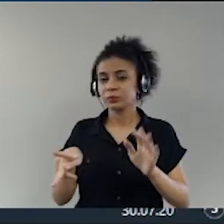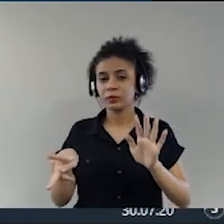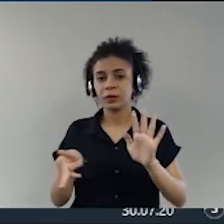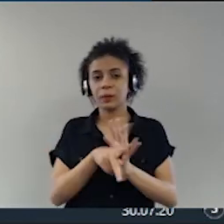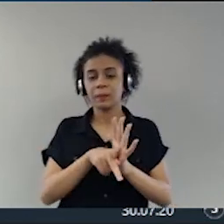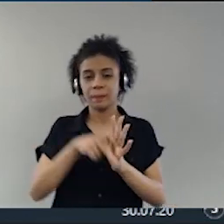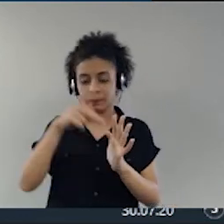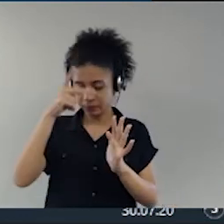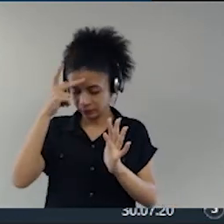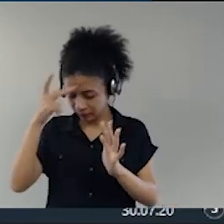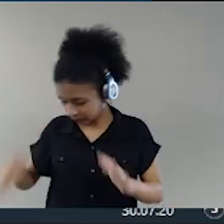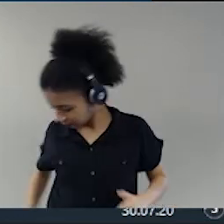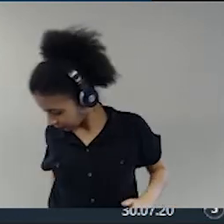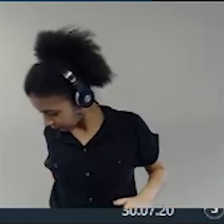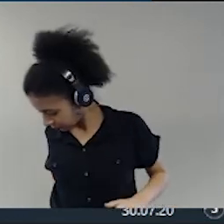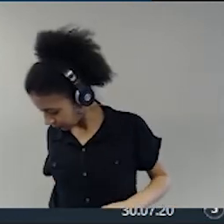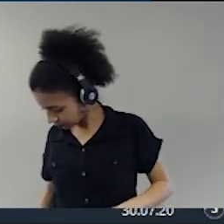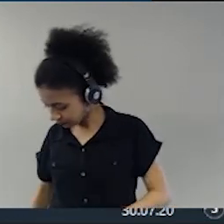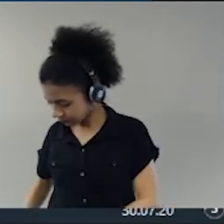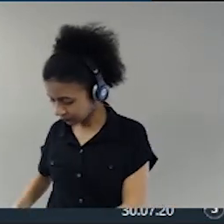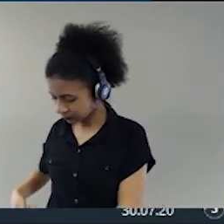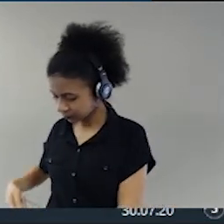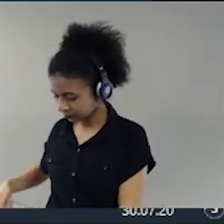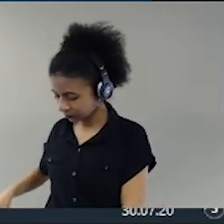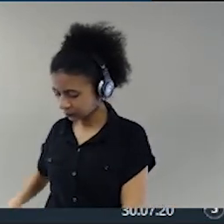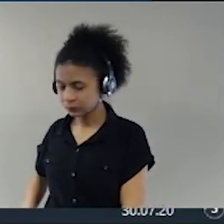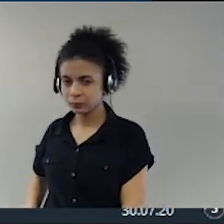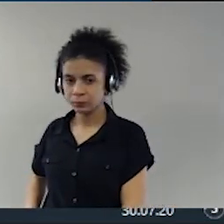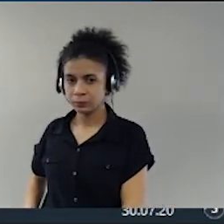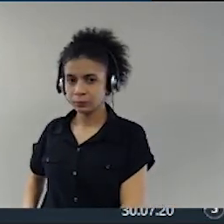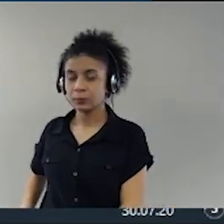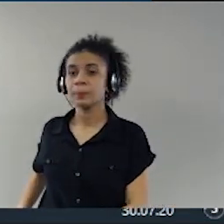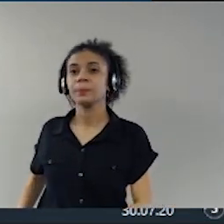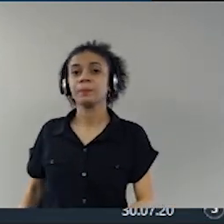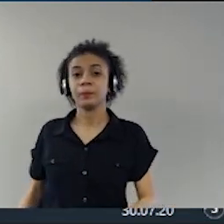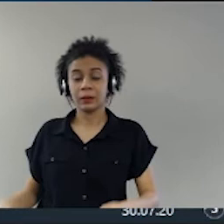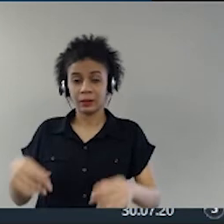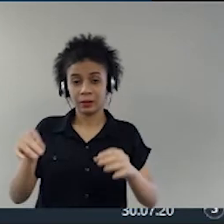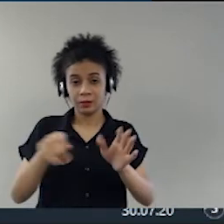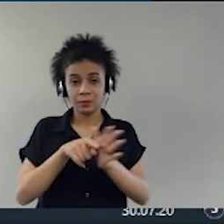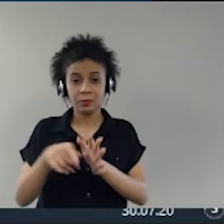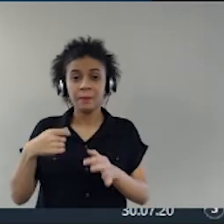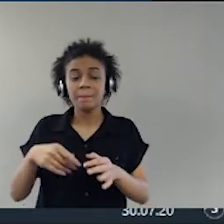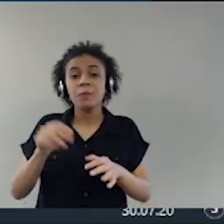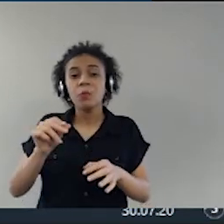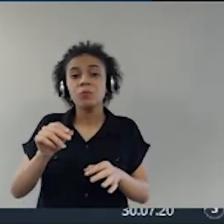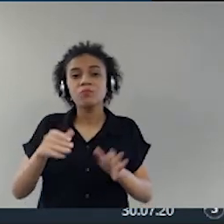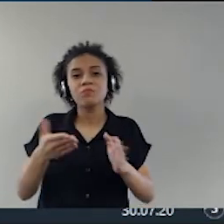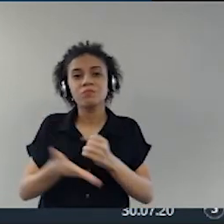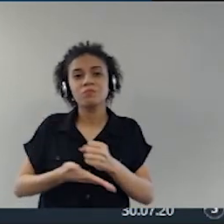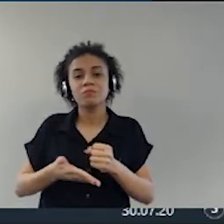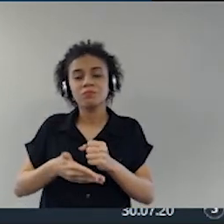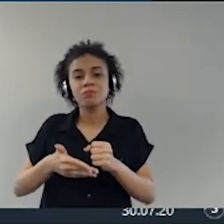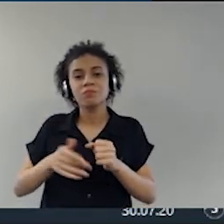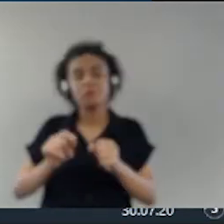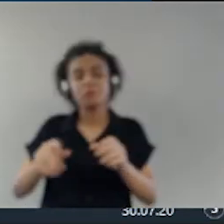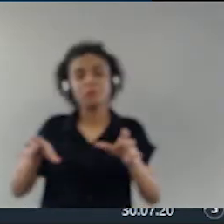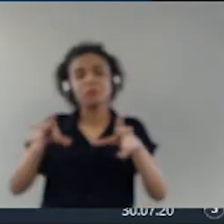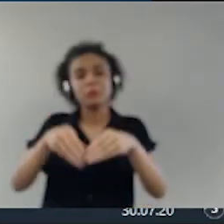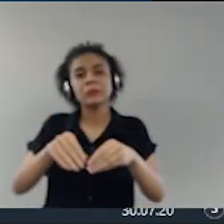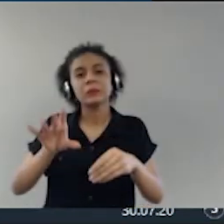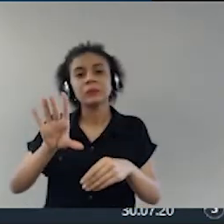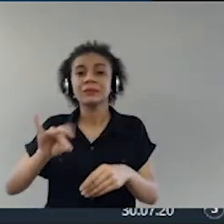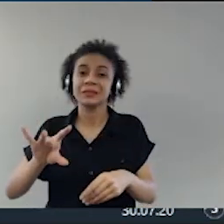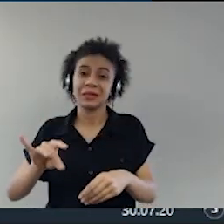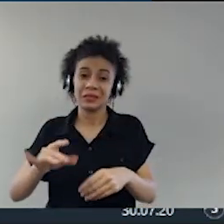proporcionalidade das medidas de saúde e que essas medidas tenham um embasamento científico. tanto a proporcionalidade das medidas de saúde como o